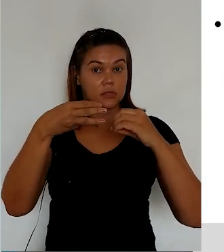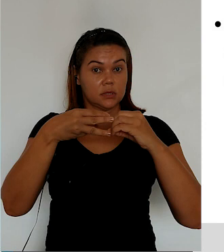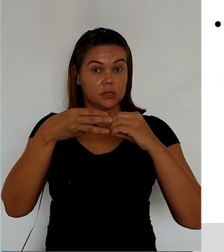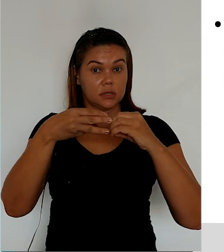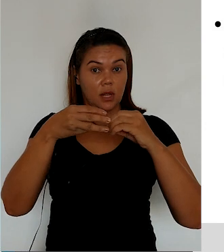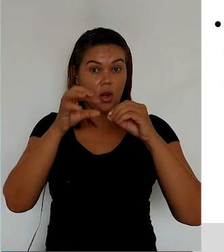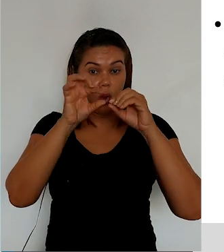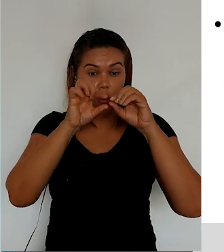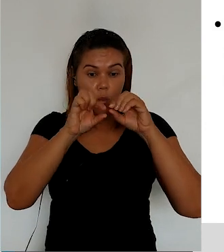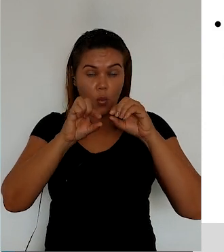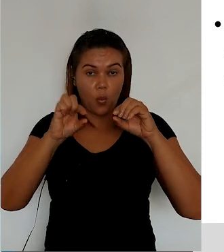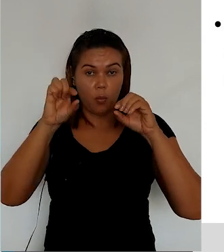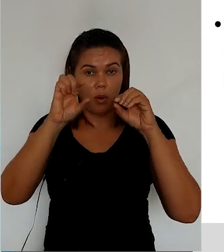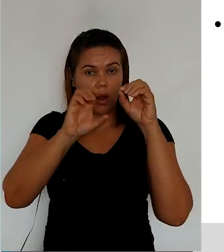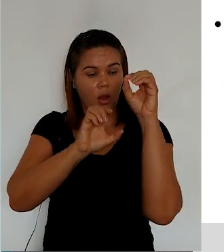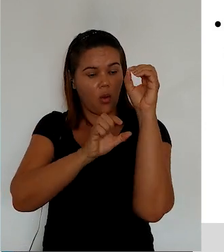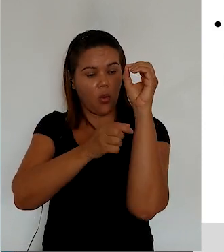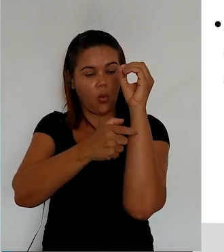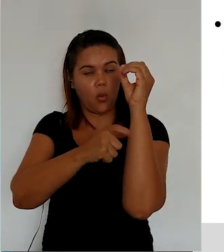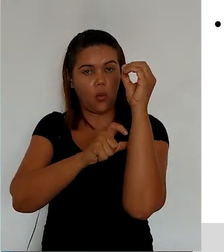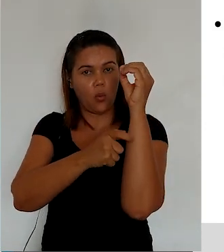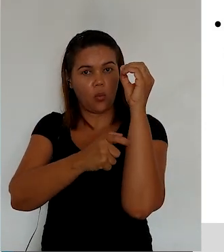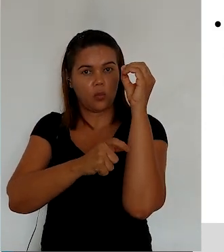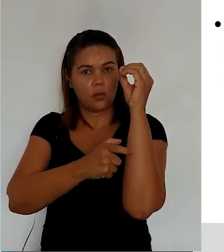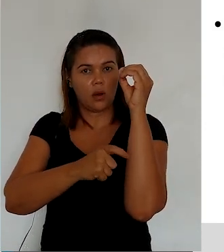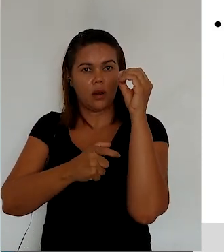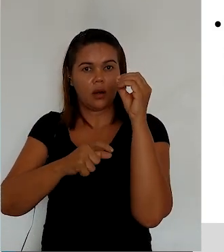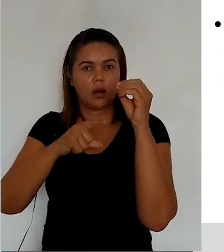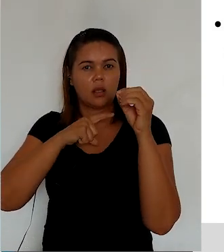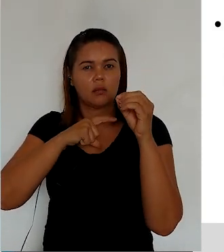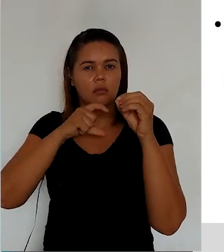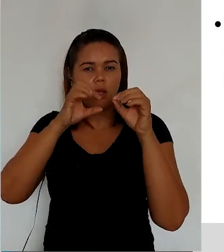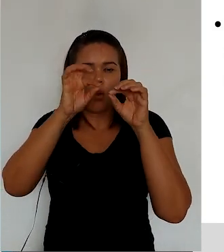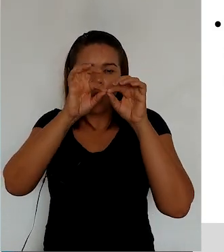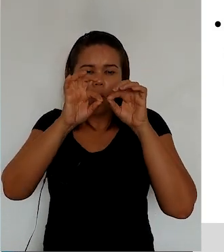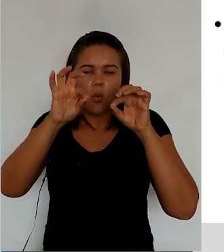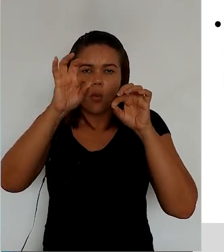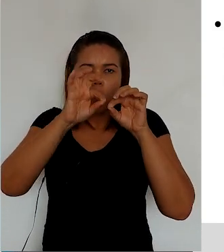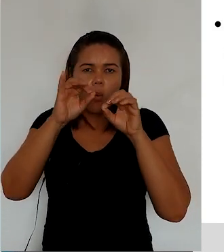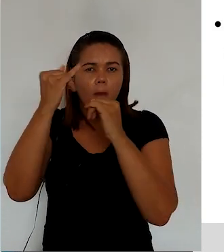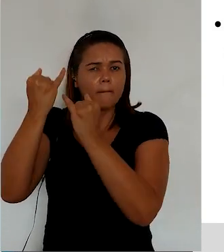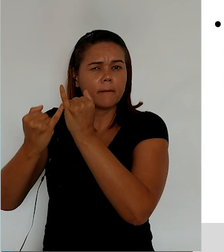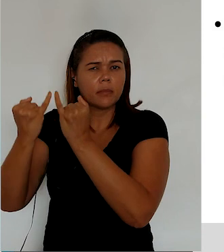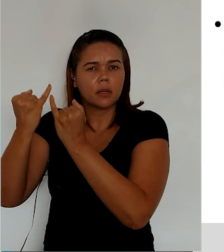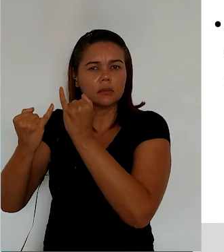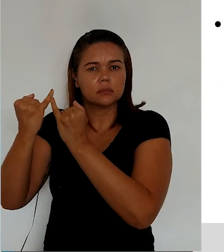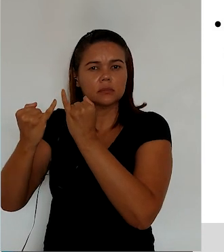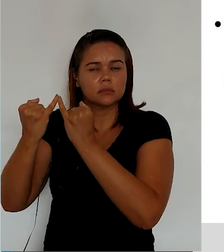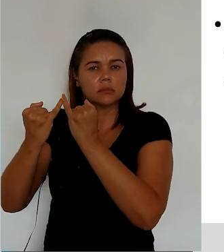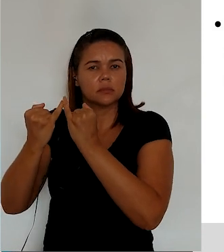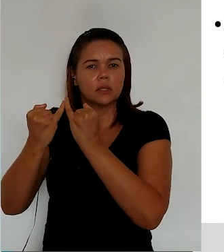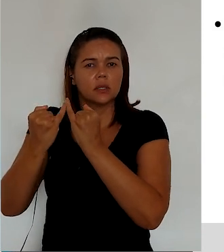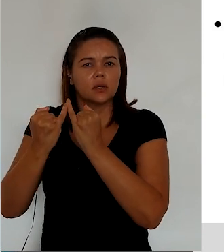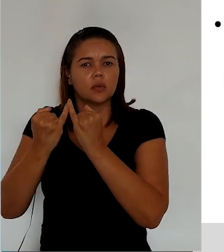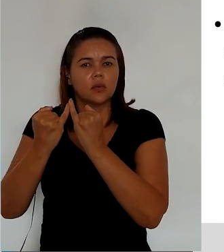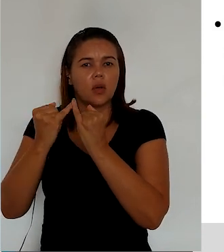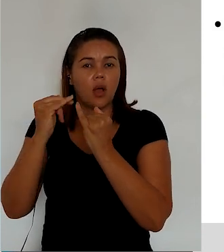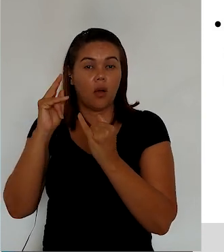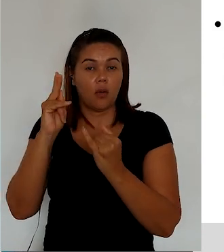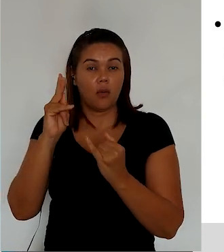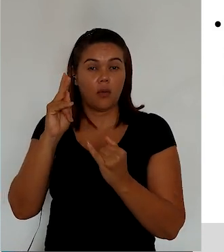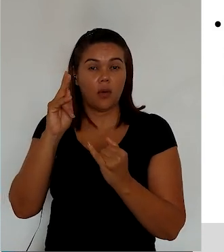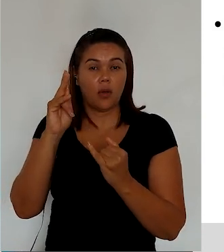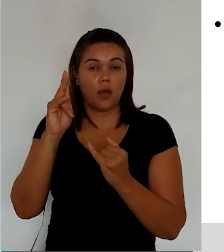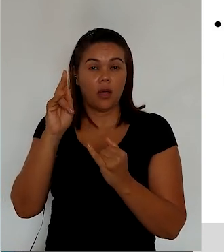São células cúbicas acolunares em arranjo similar ao